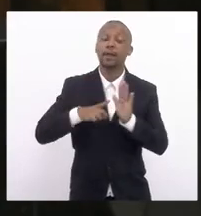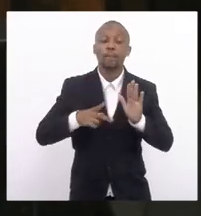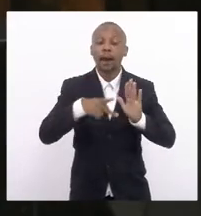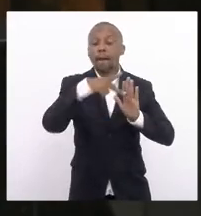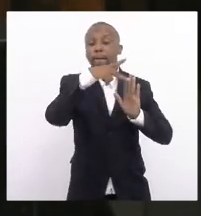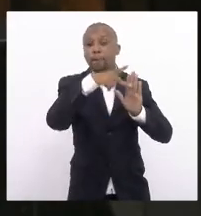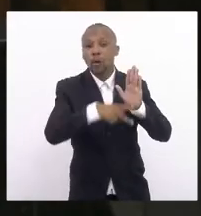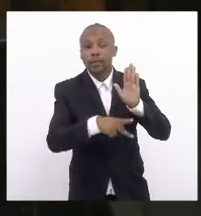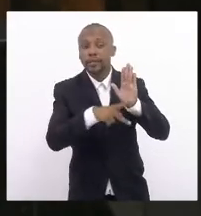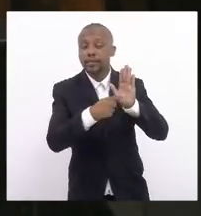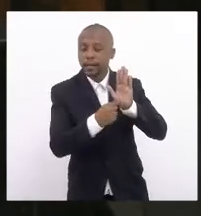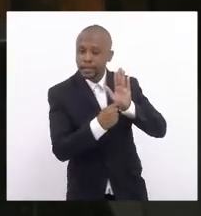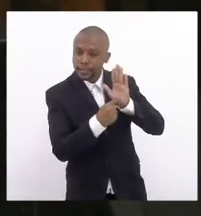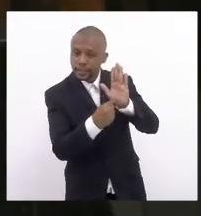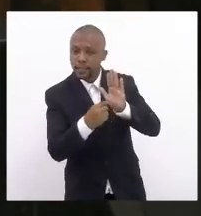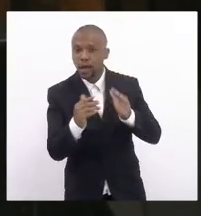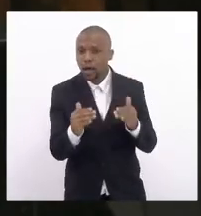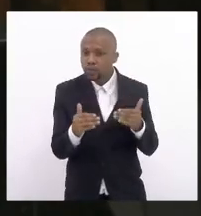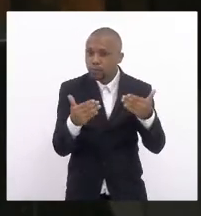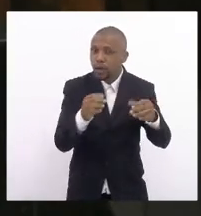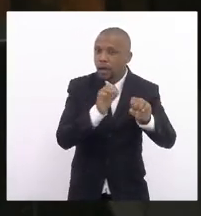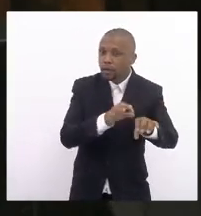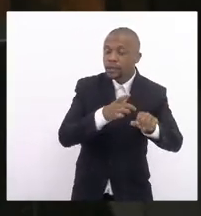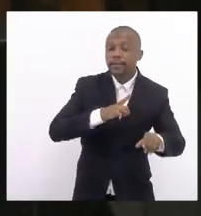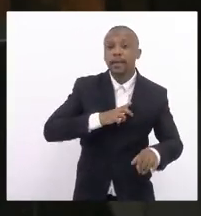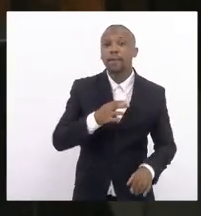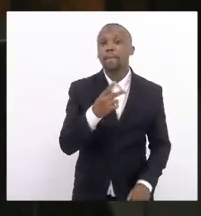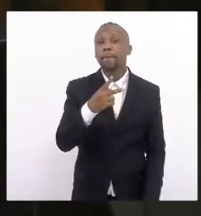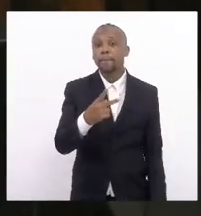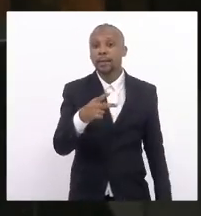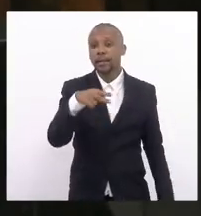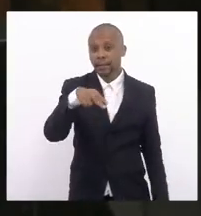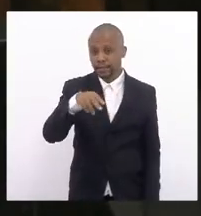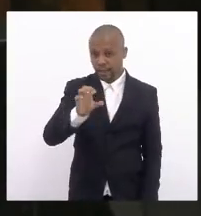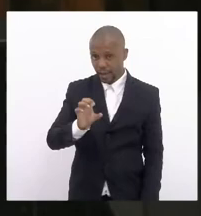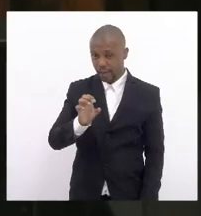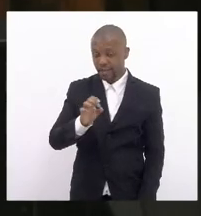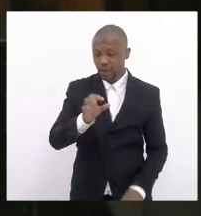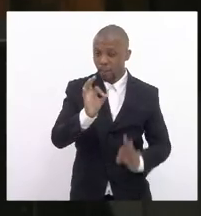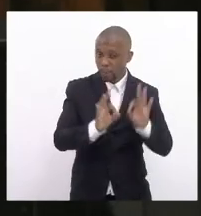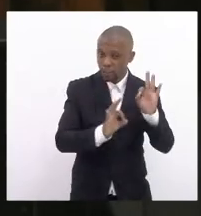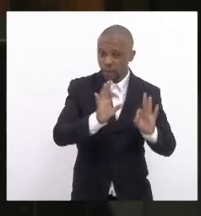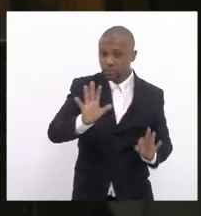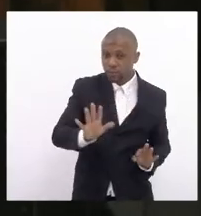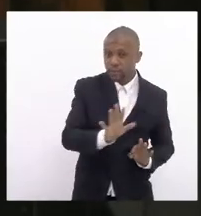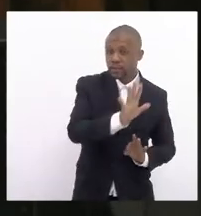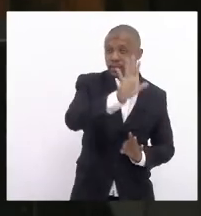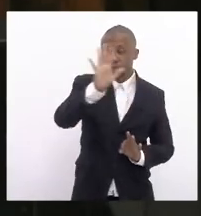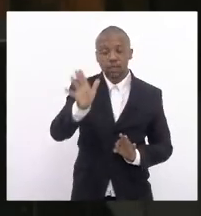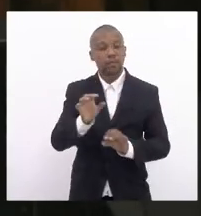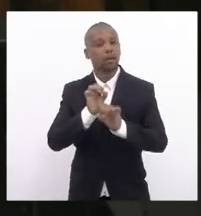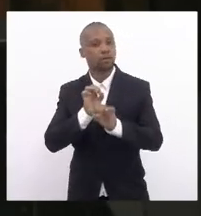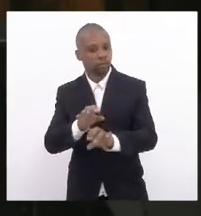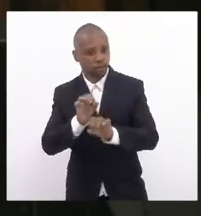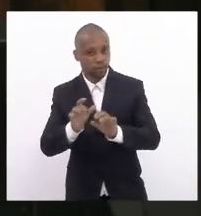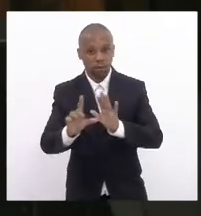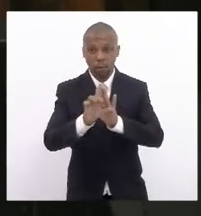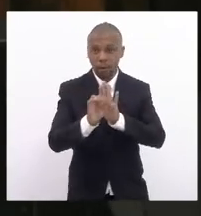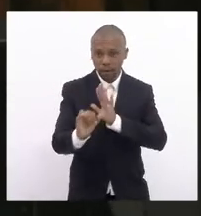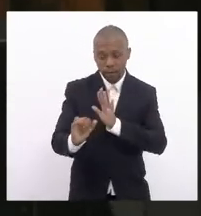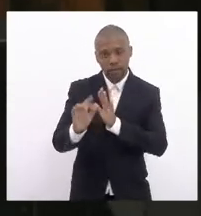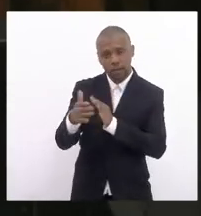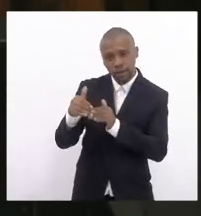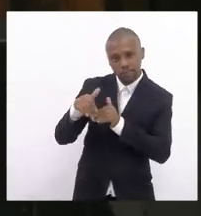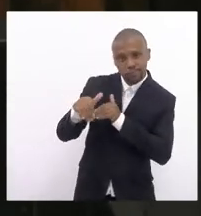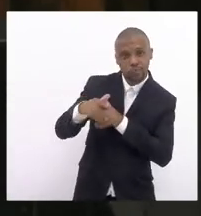Entretanto, existe, André, um Plano Nacional de Educação, que é uma lei federal em vigor desde 2014, que tem sobre o aluno